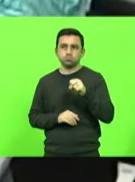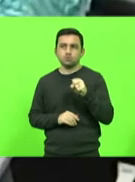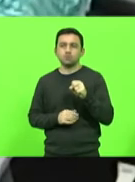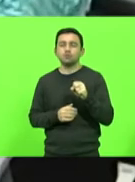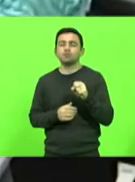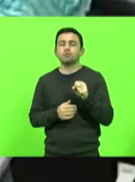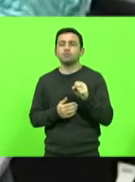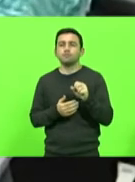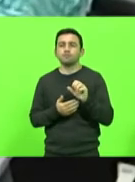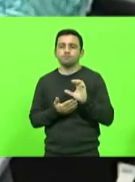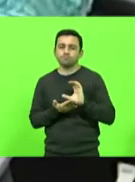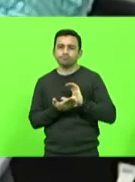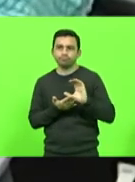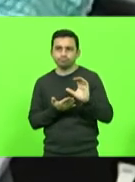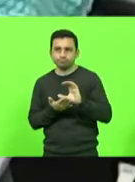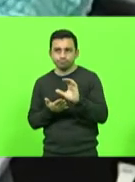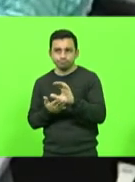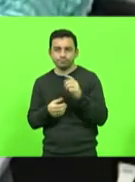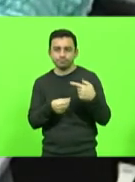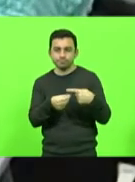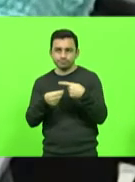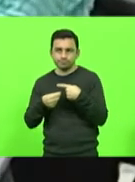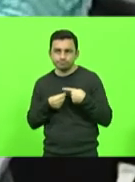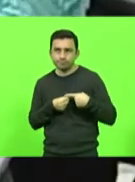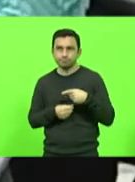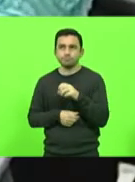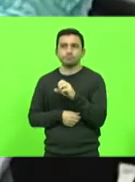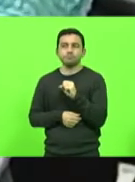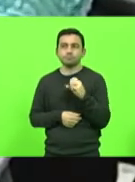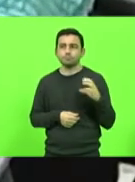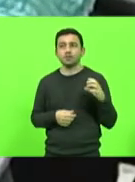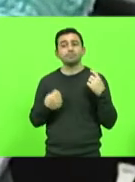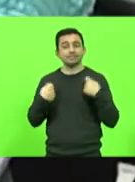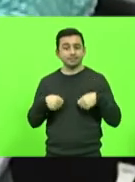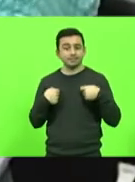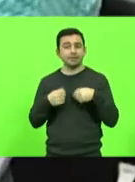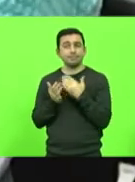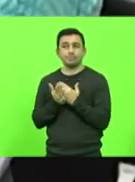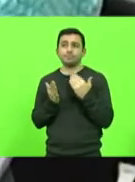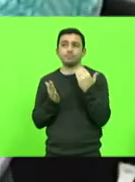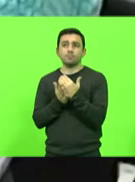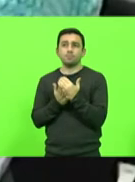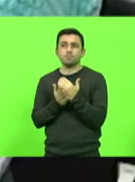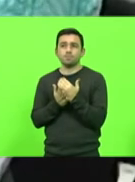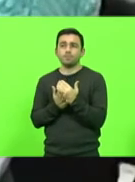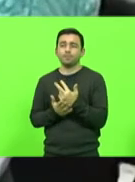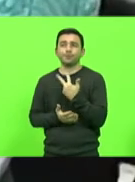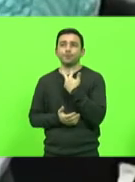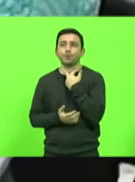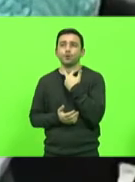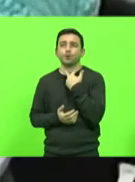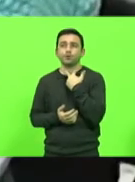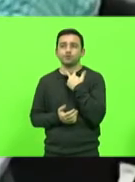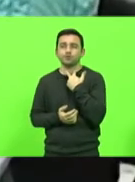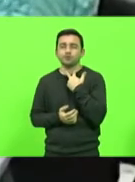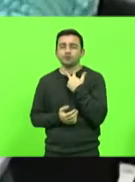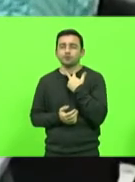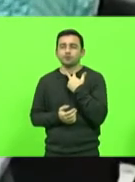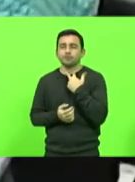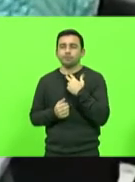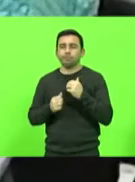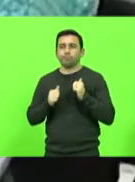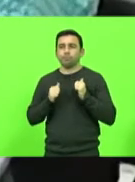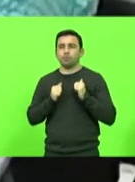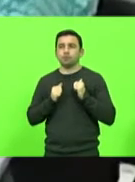para os municípios catarinenses, mas que precisamos mais, né? A gente não pode perder de vista também